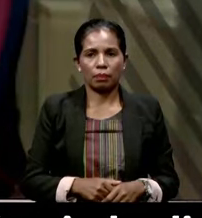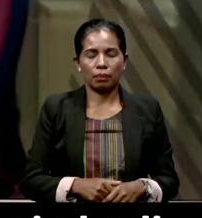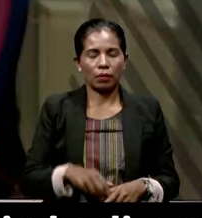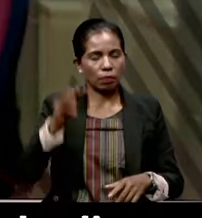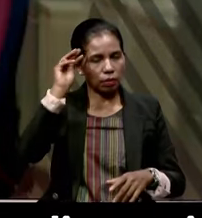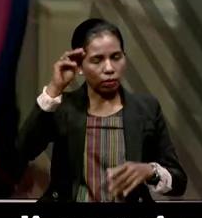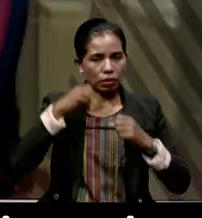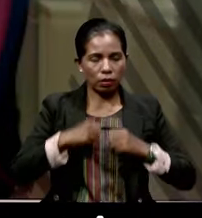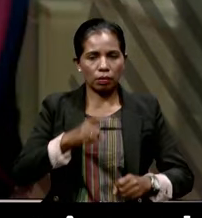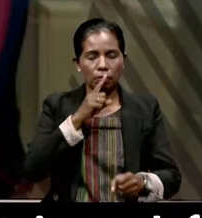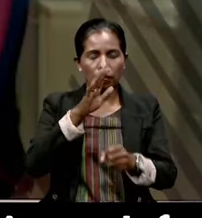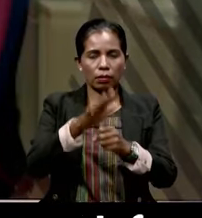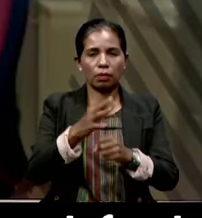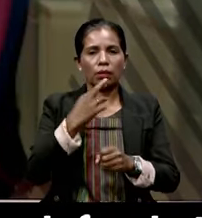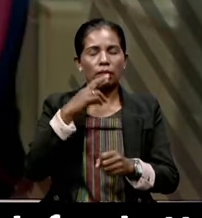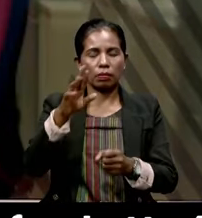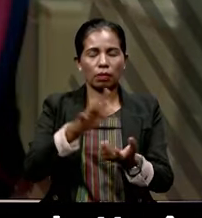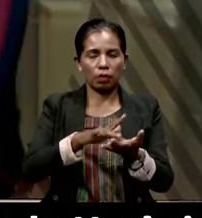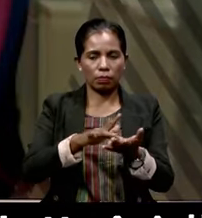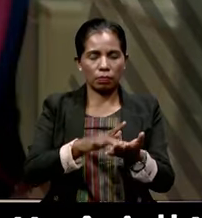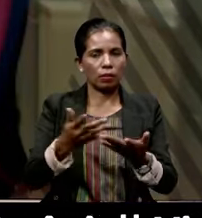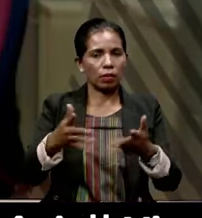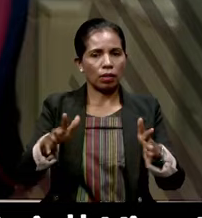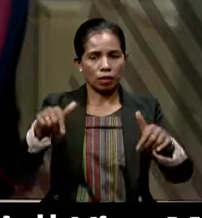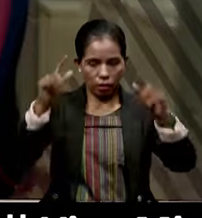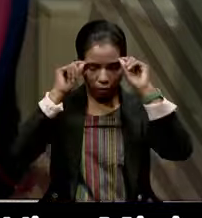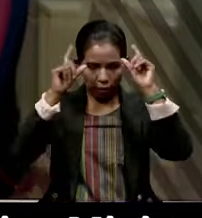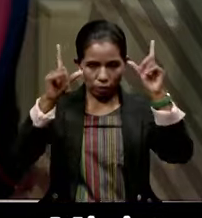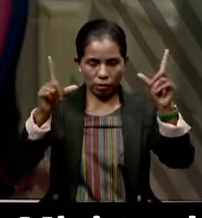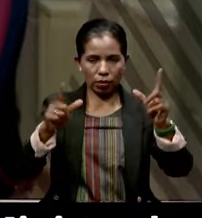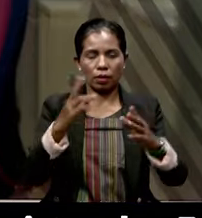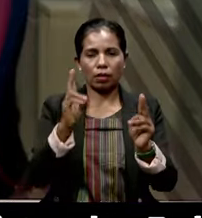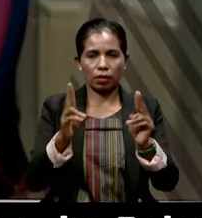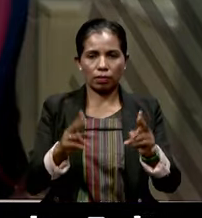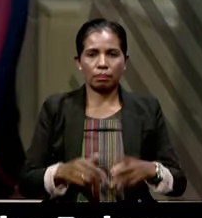Ministeriu Saude promete se responde stoca aimoruk mamuk e Territoriu Nacional fazeadamente.